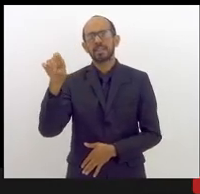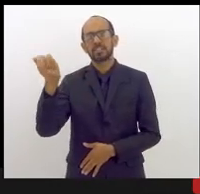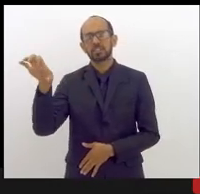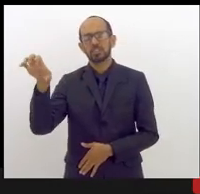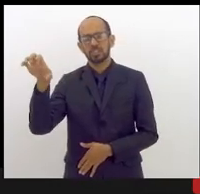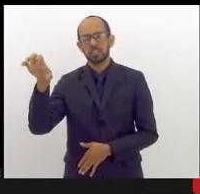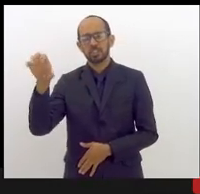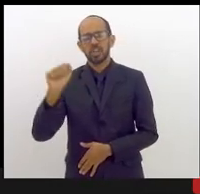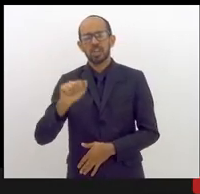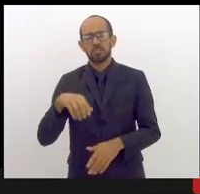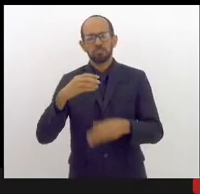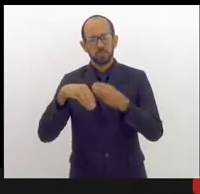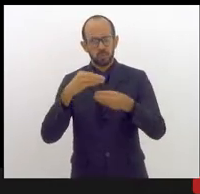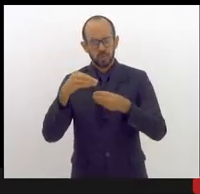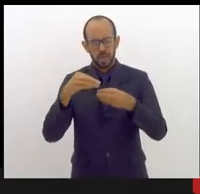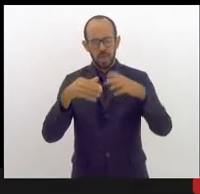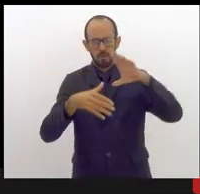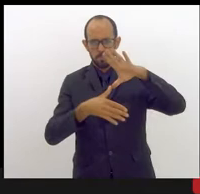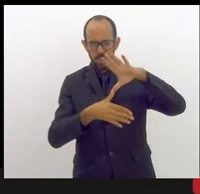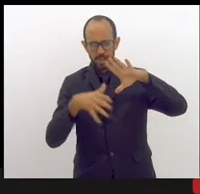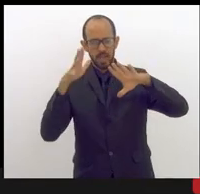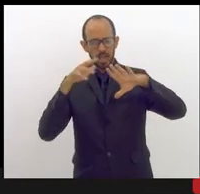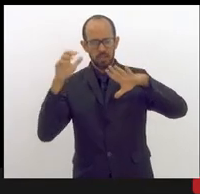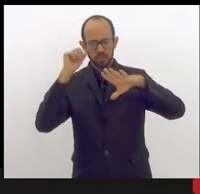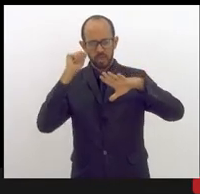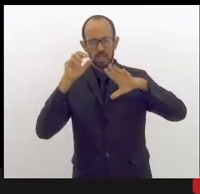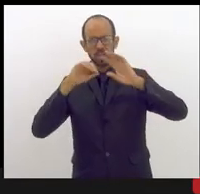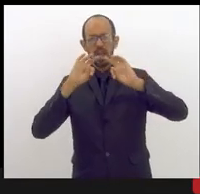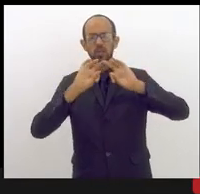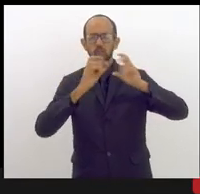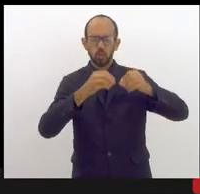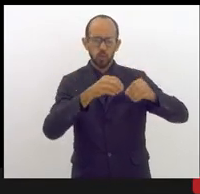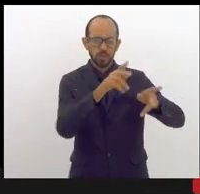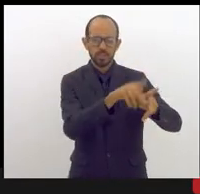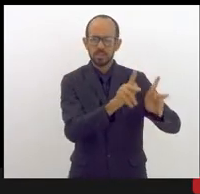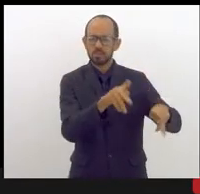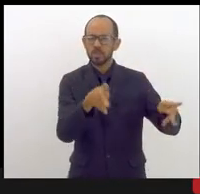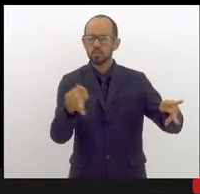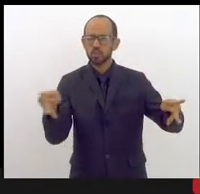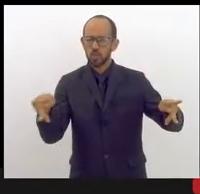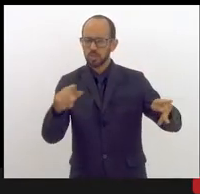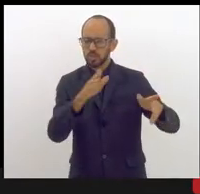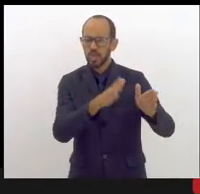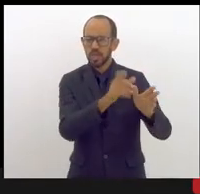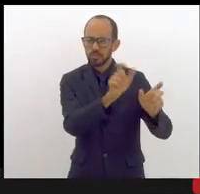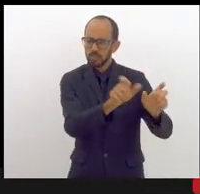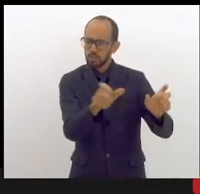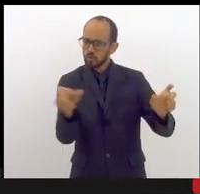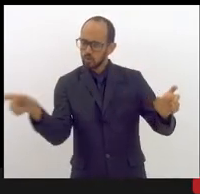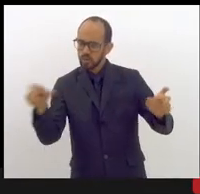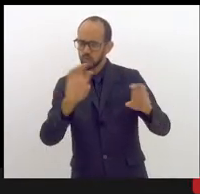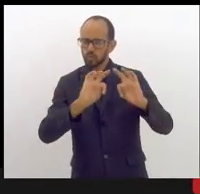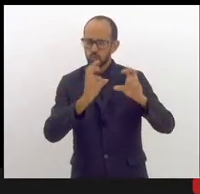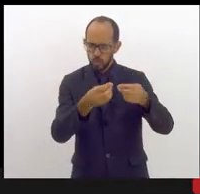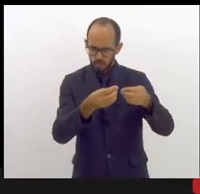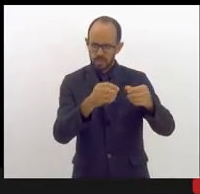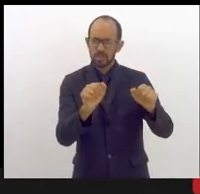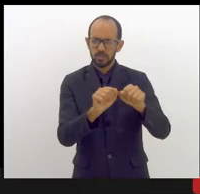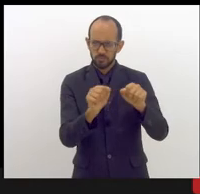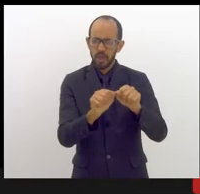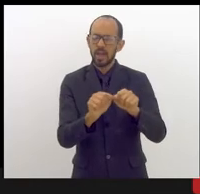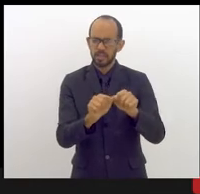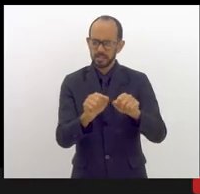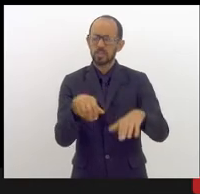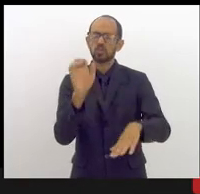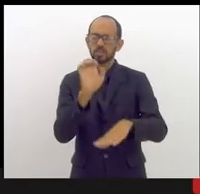suas xará a Todas aquelas que fazem do Estado do Rio de Janeiro mais feliz porque nós temos a